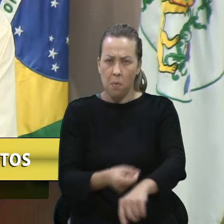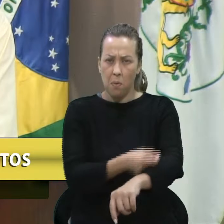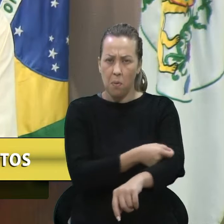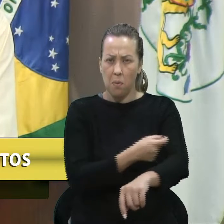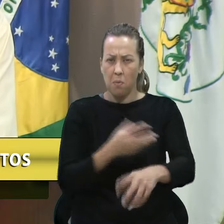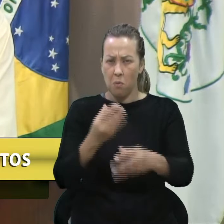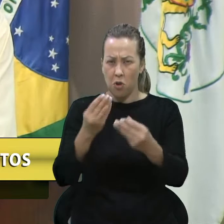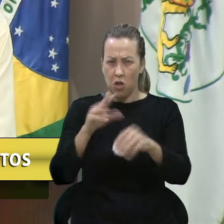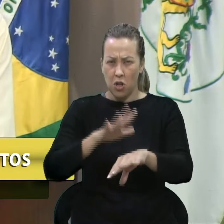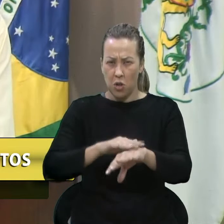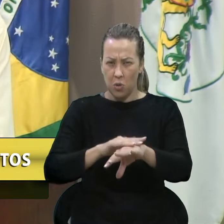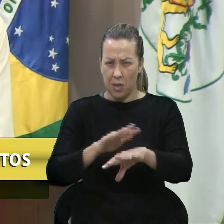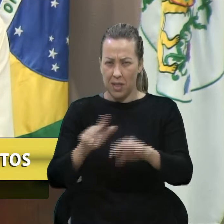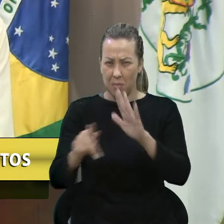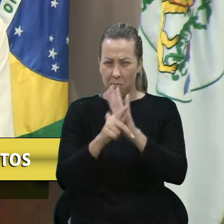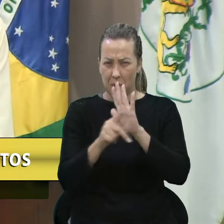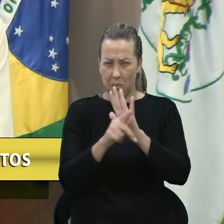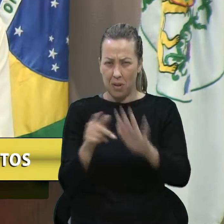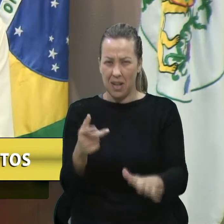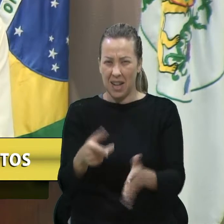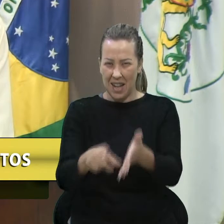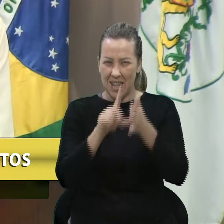varicela, essas doenças.